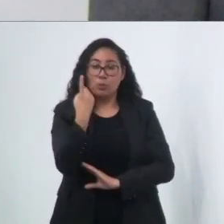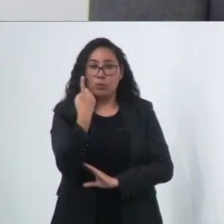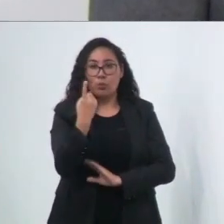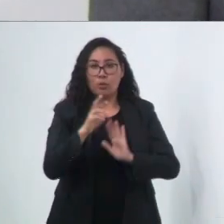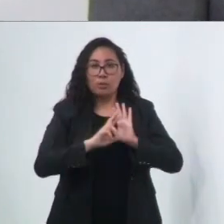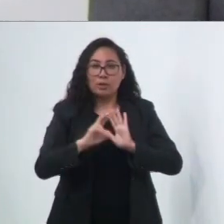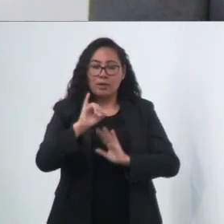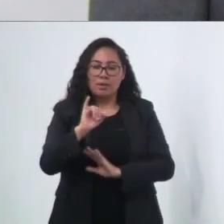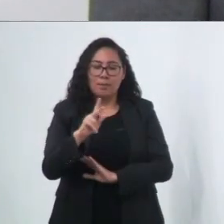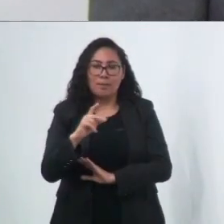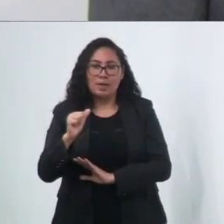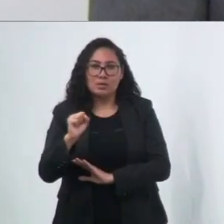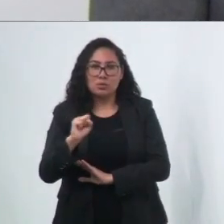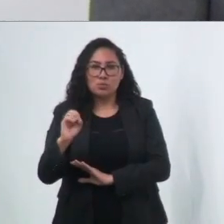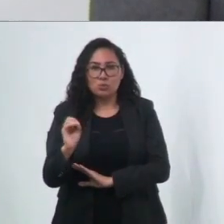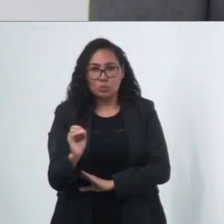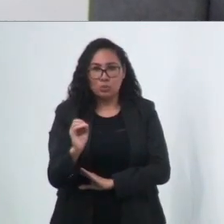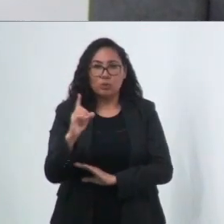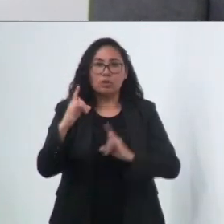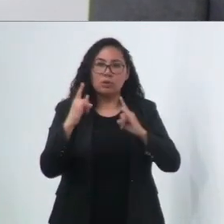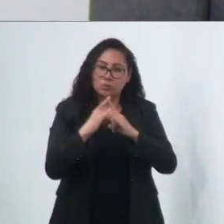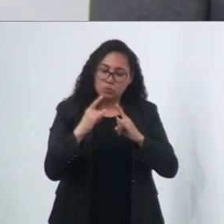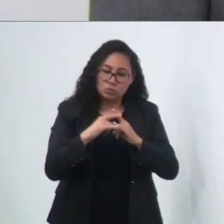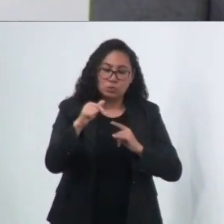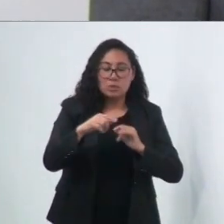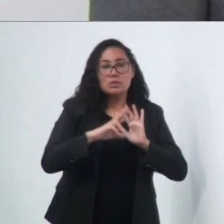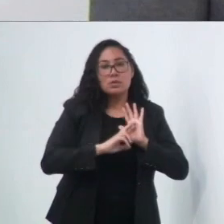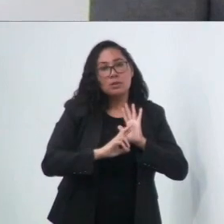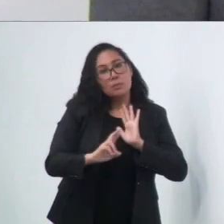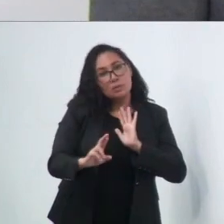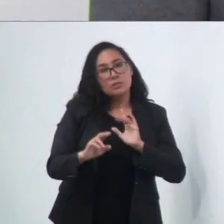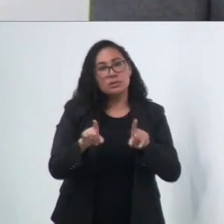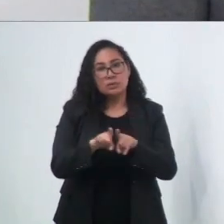do IPASSO, né, que é um instituto que representa